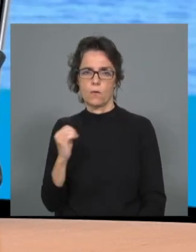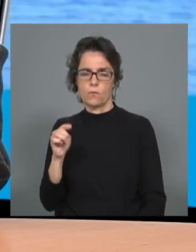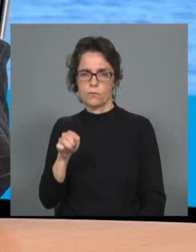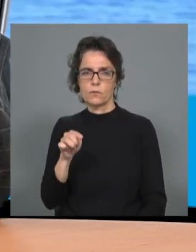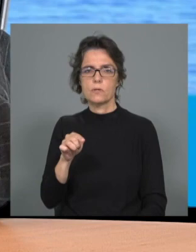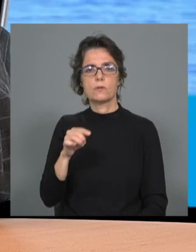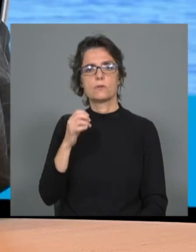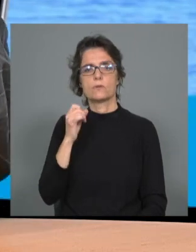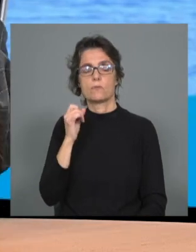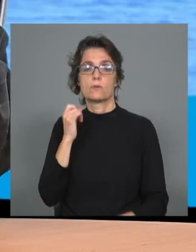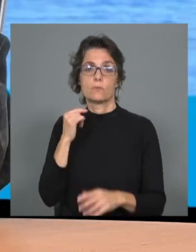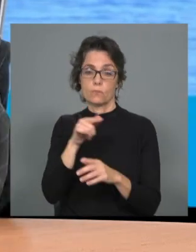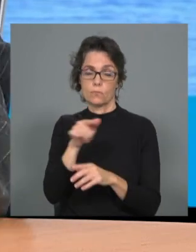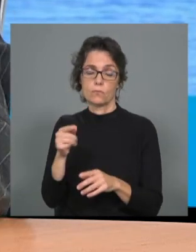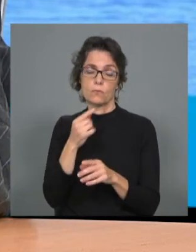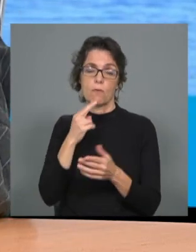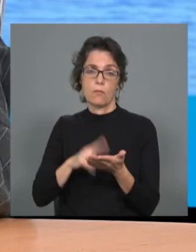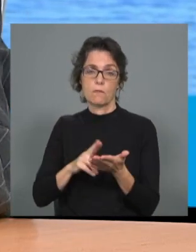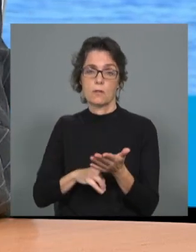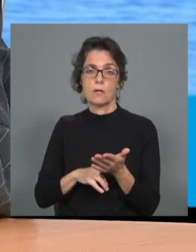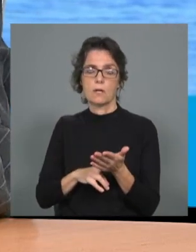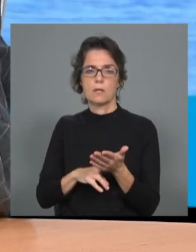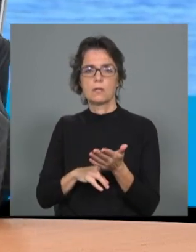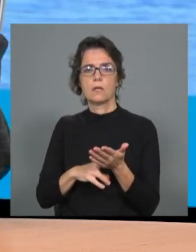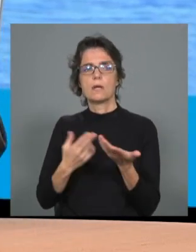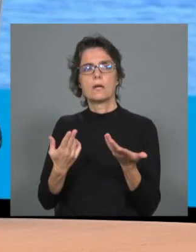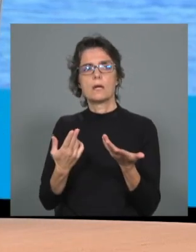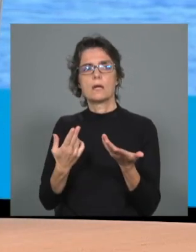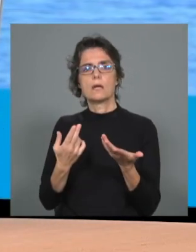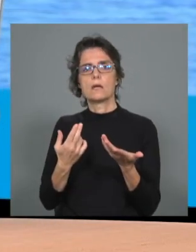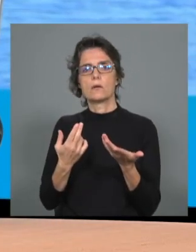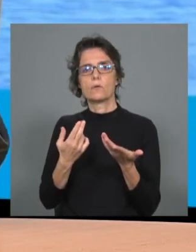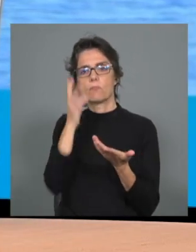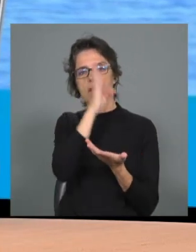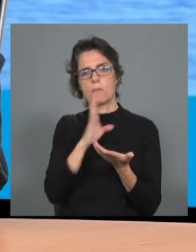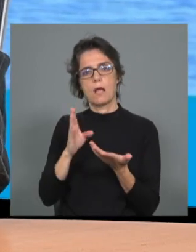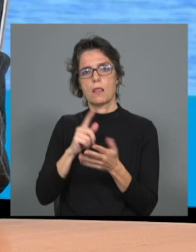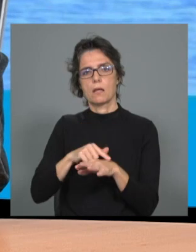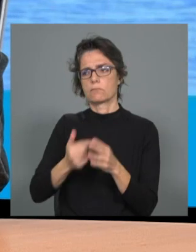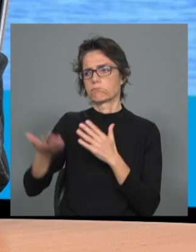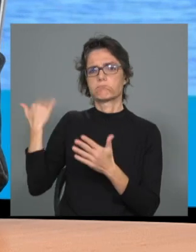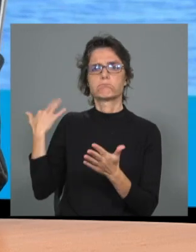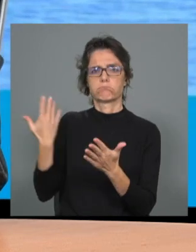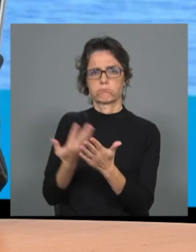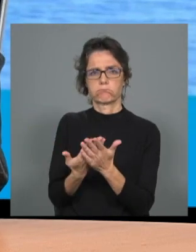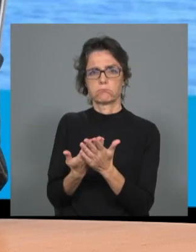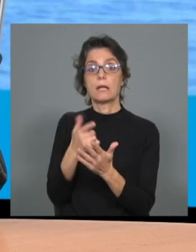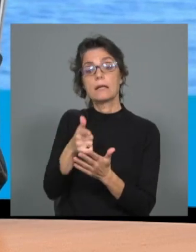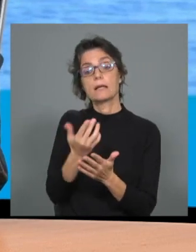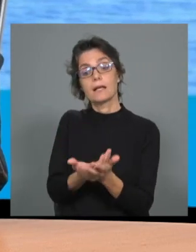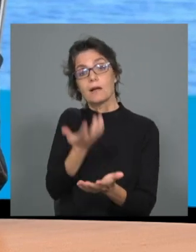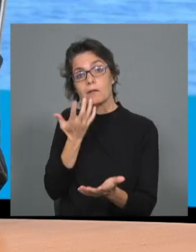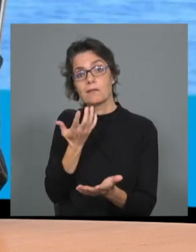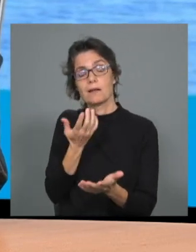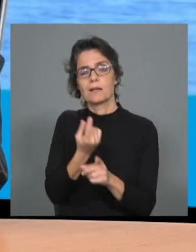um bocadinho nessa tradição já existente, aqui porventura com mais ênfase, porque me parece a mim, isto agora